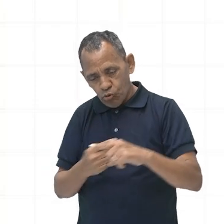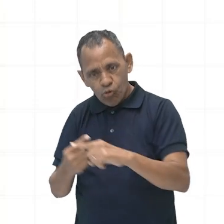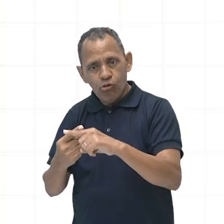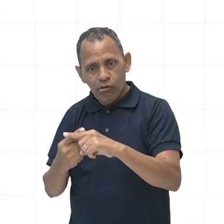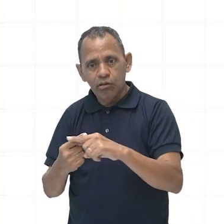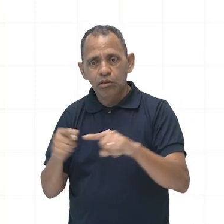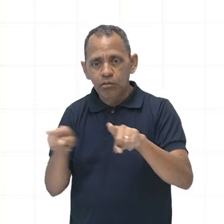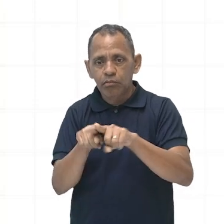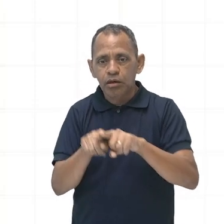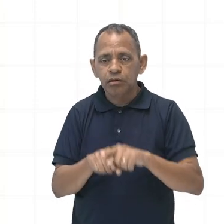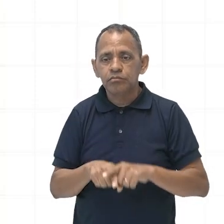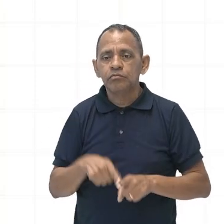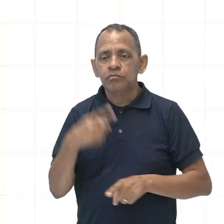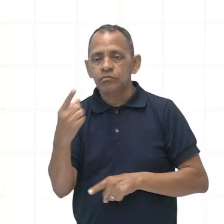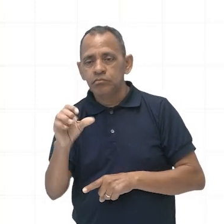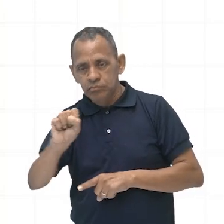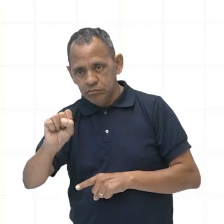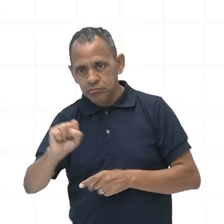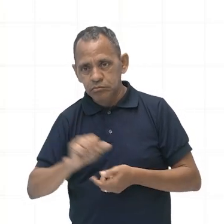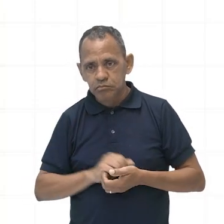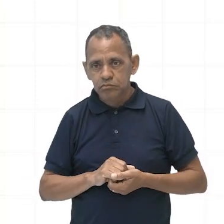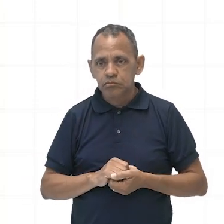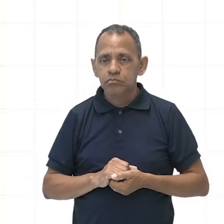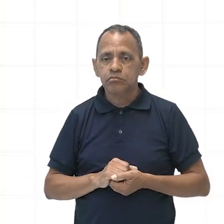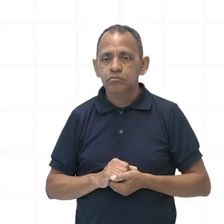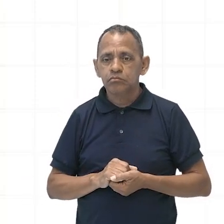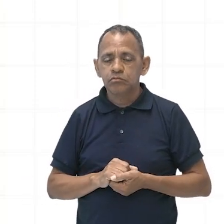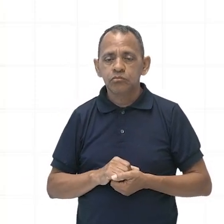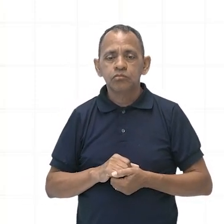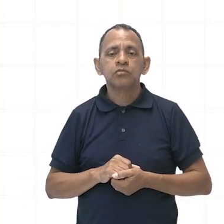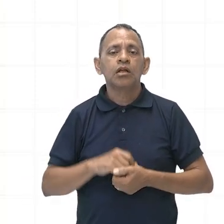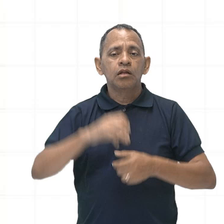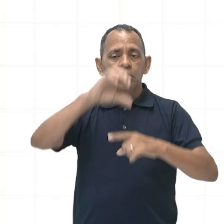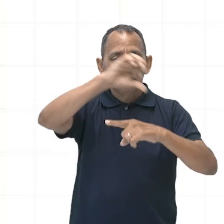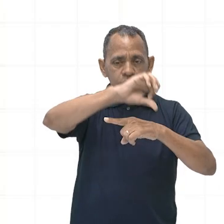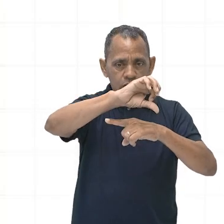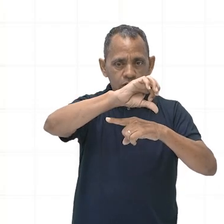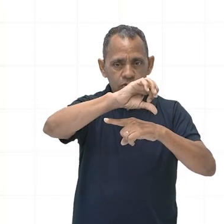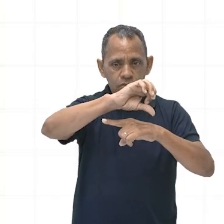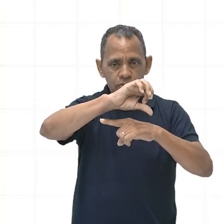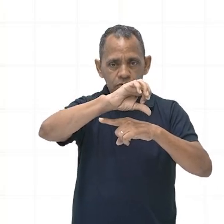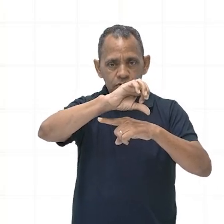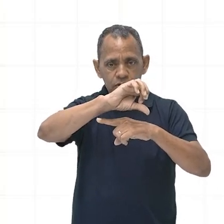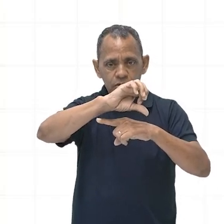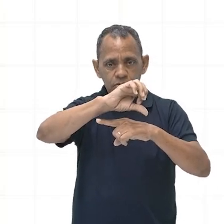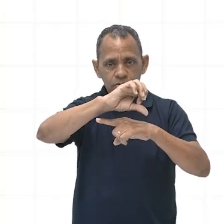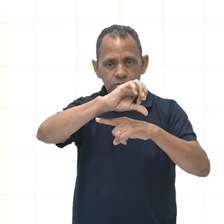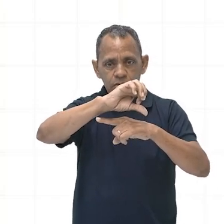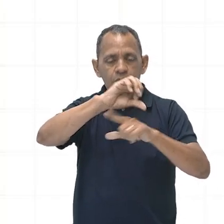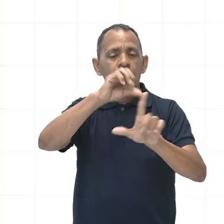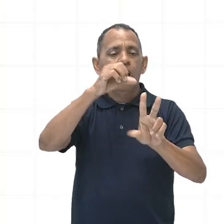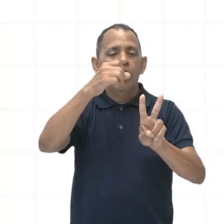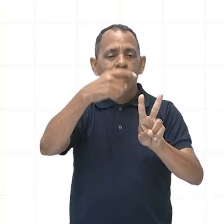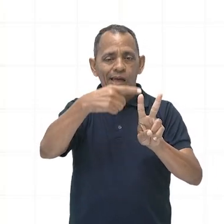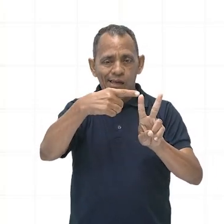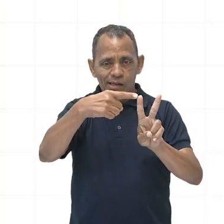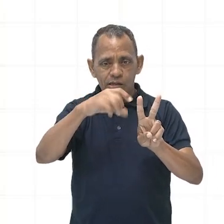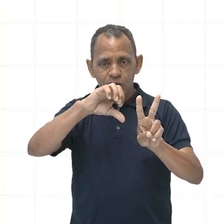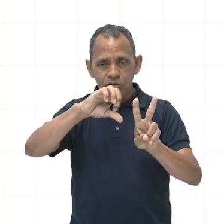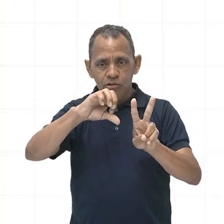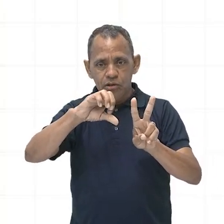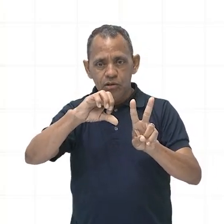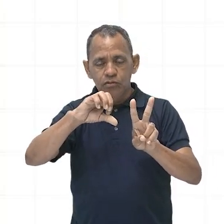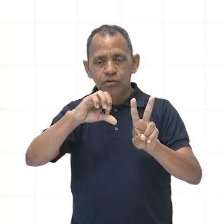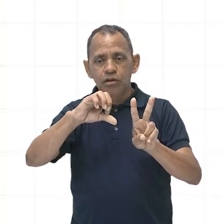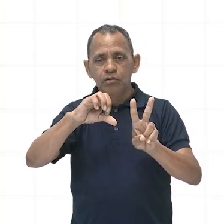denominador. Vai dar 18. Então, isso aqui é a mesma coisa que 9 raiz de